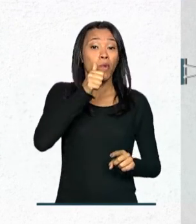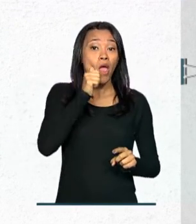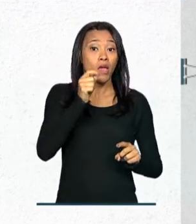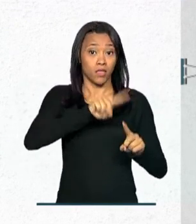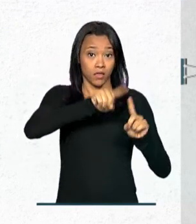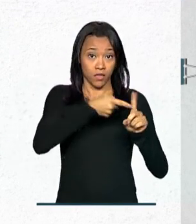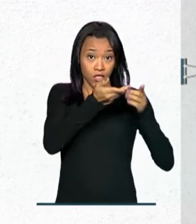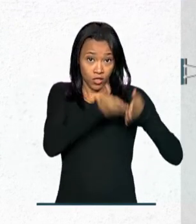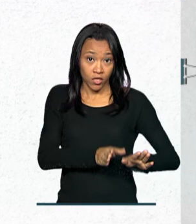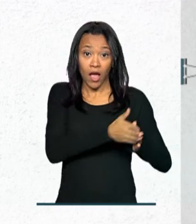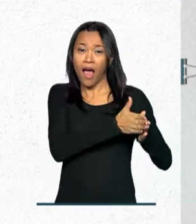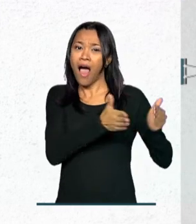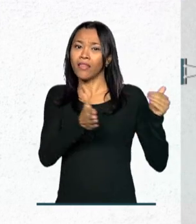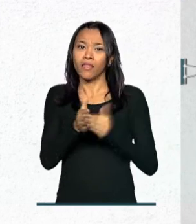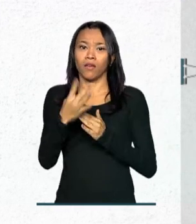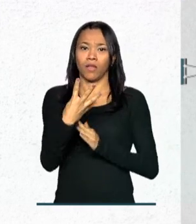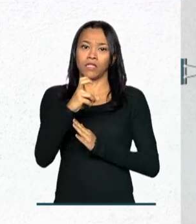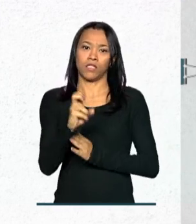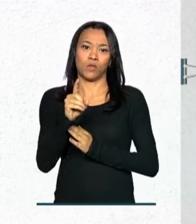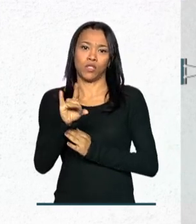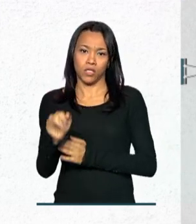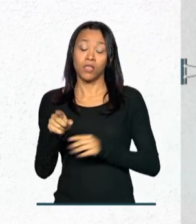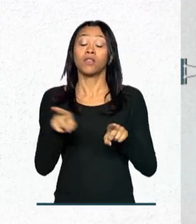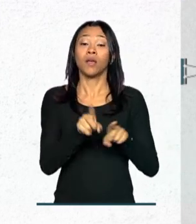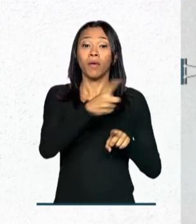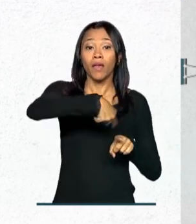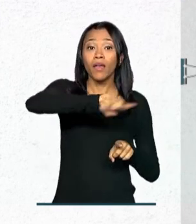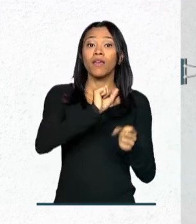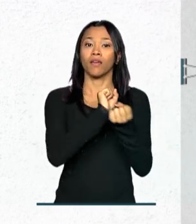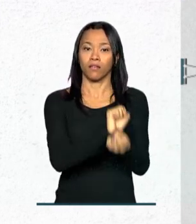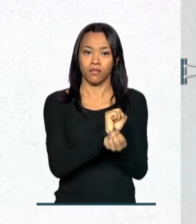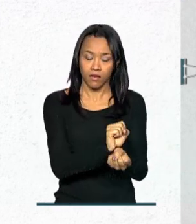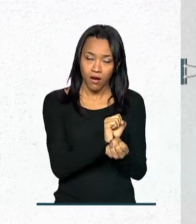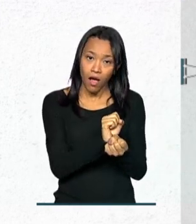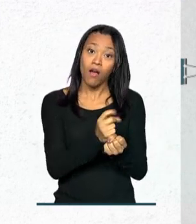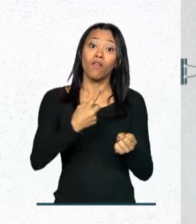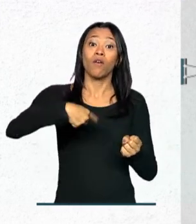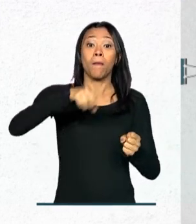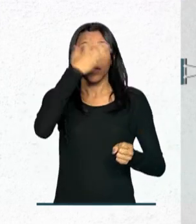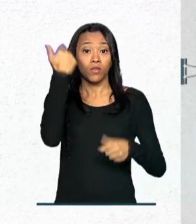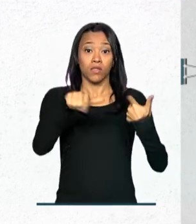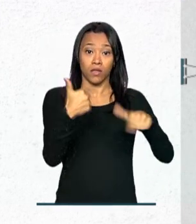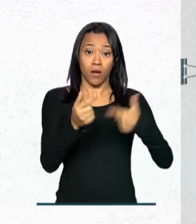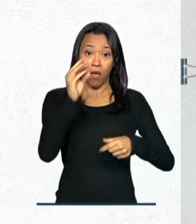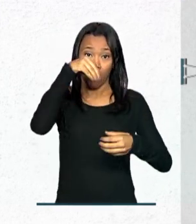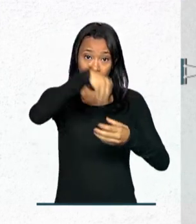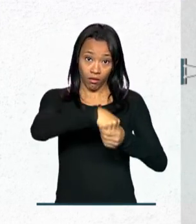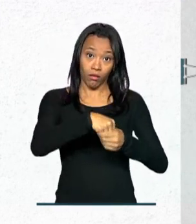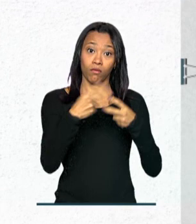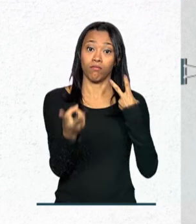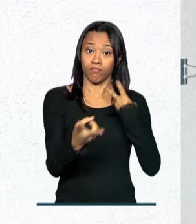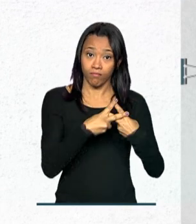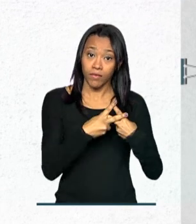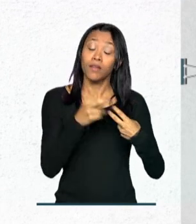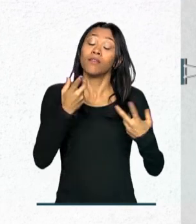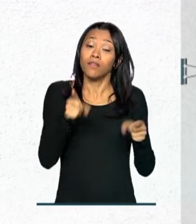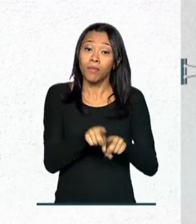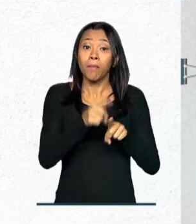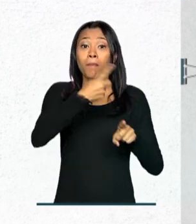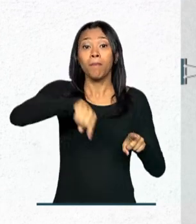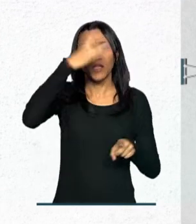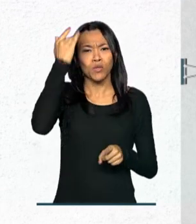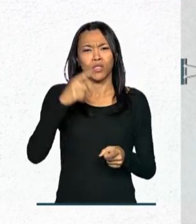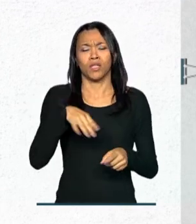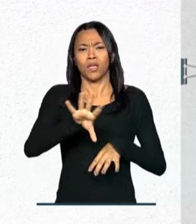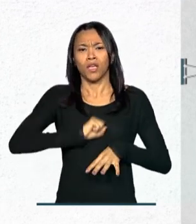45 dias após o parto, população privada de liberdade, funcionários do sistema prisional e pessoas portadoras